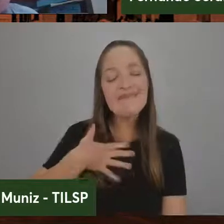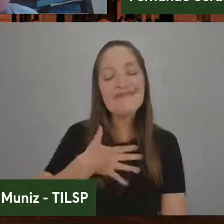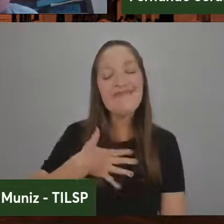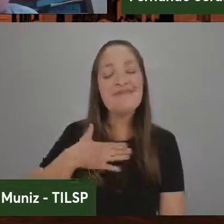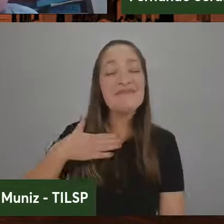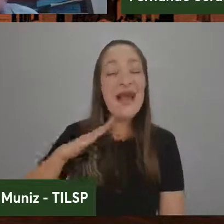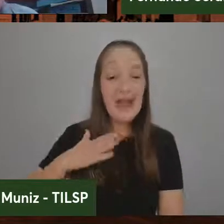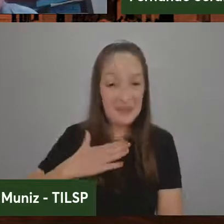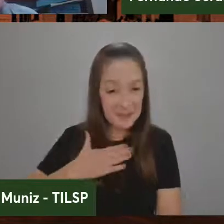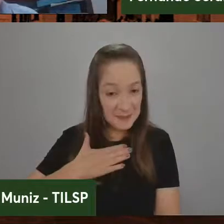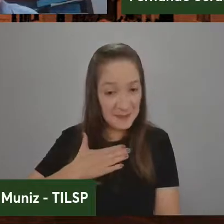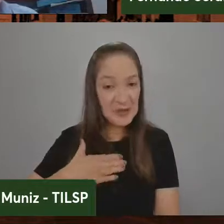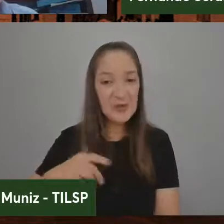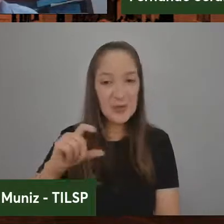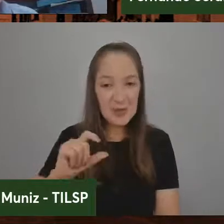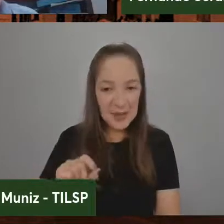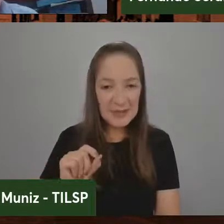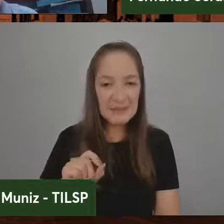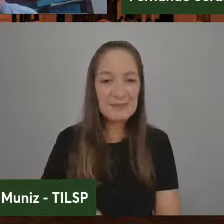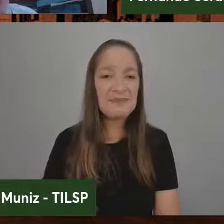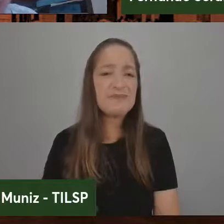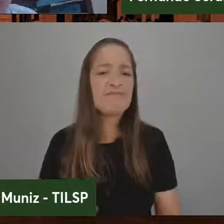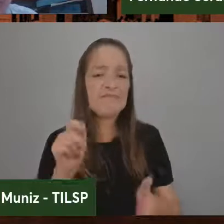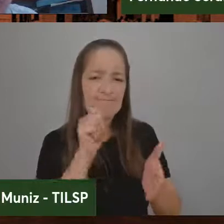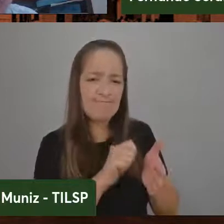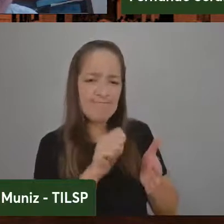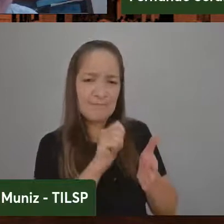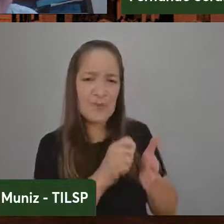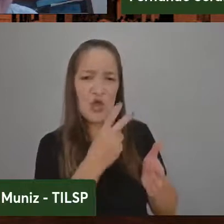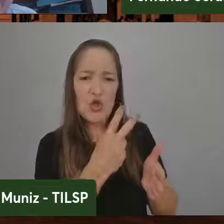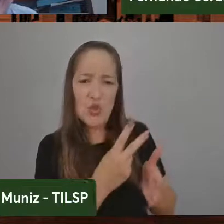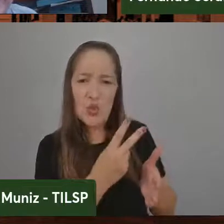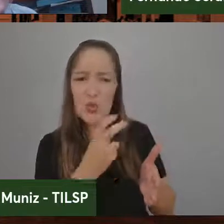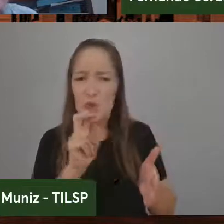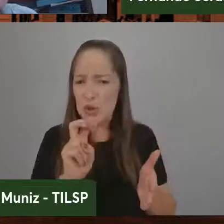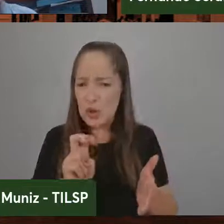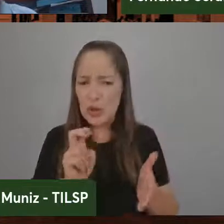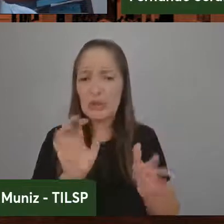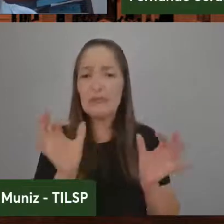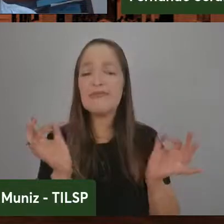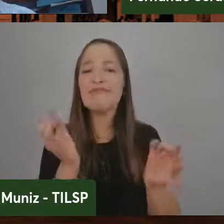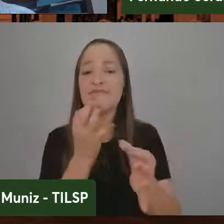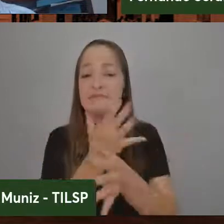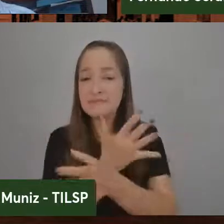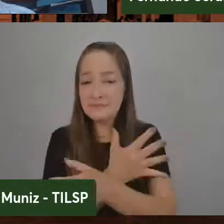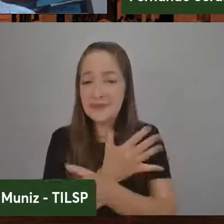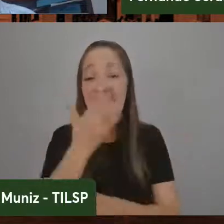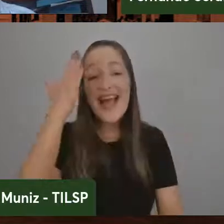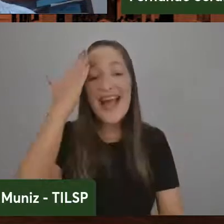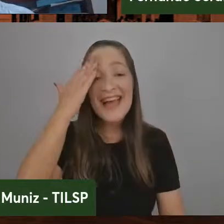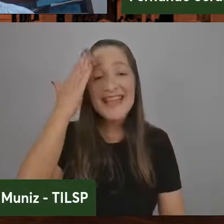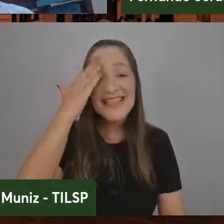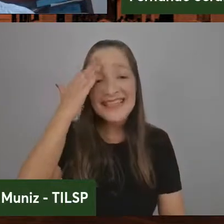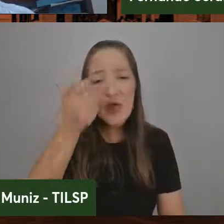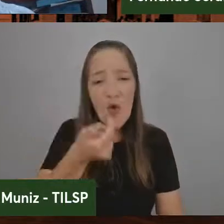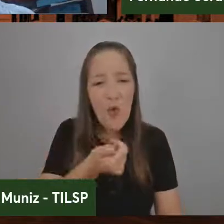versão, ou duas, ou cinco, e sei que eu estou caminhando para o